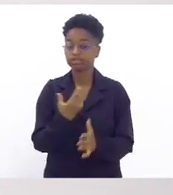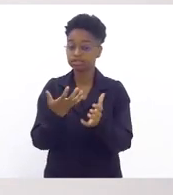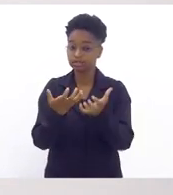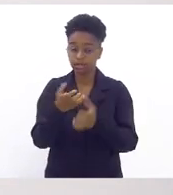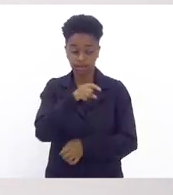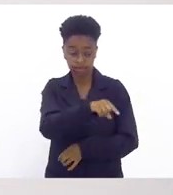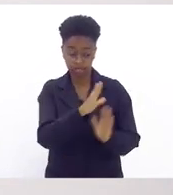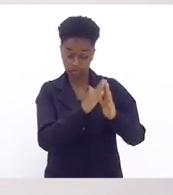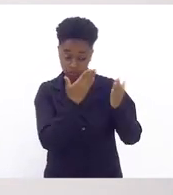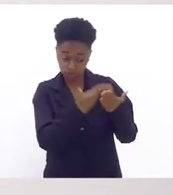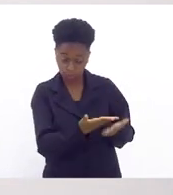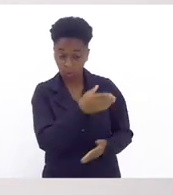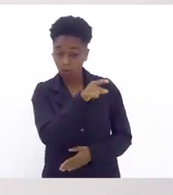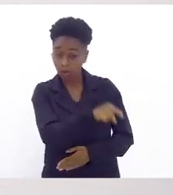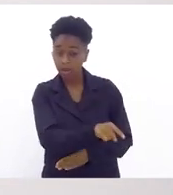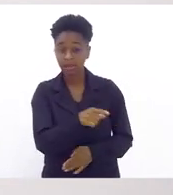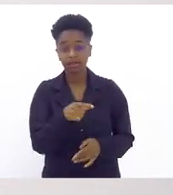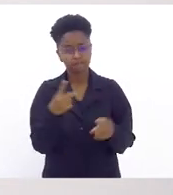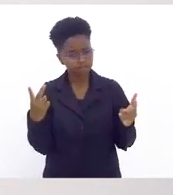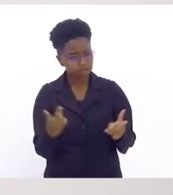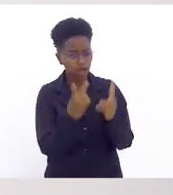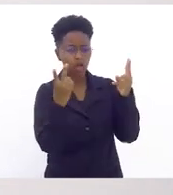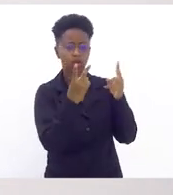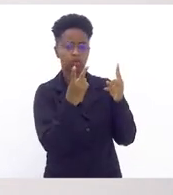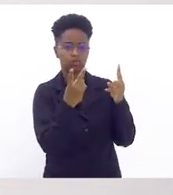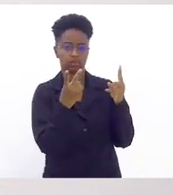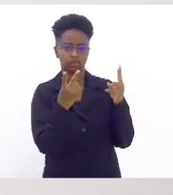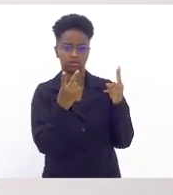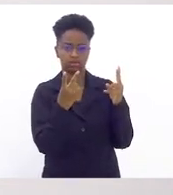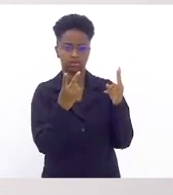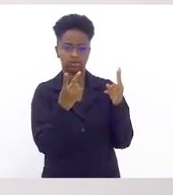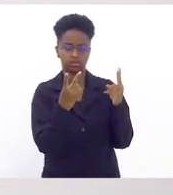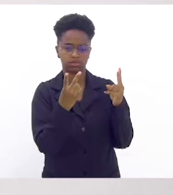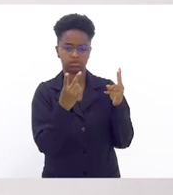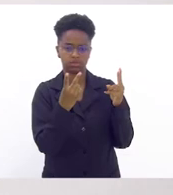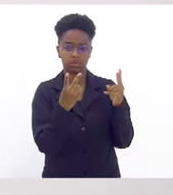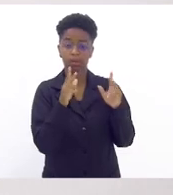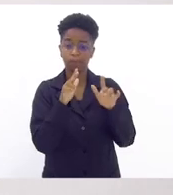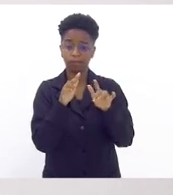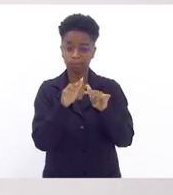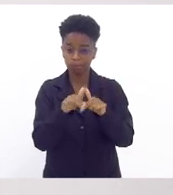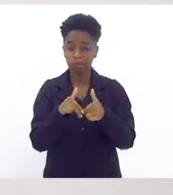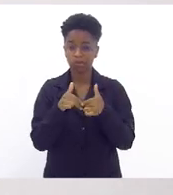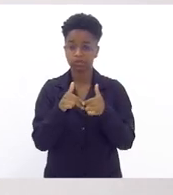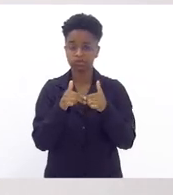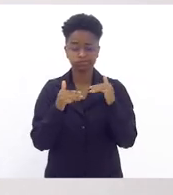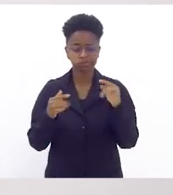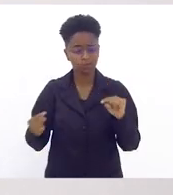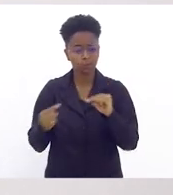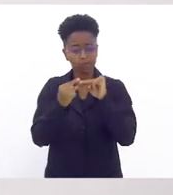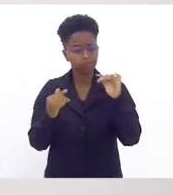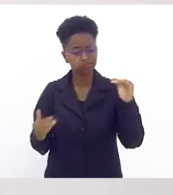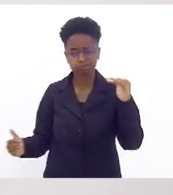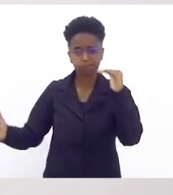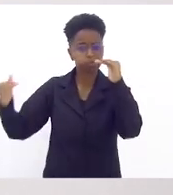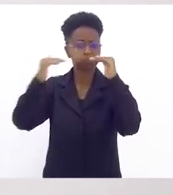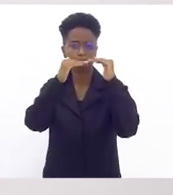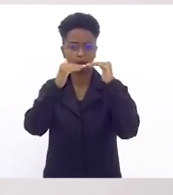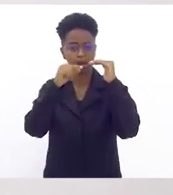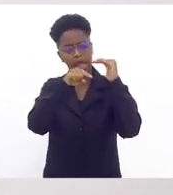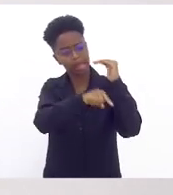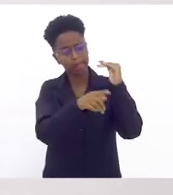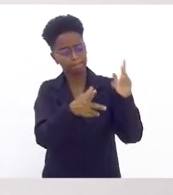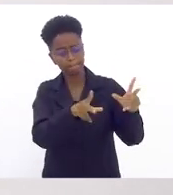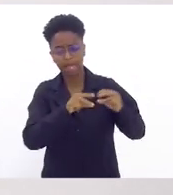a Martins Pena seja valorizada a partir da altura que ela merece a